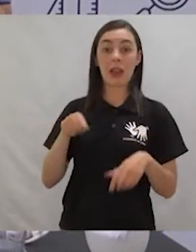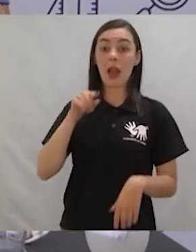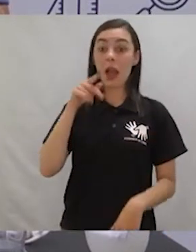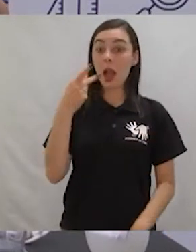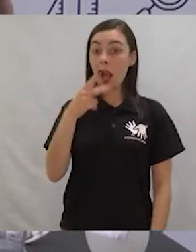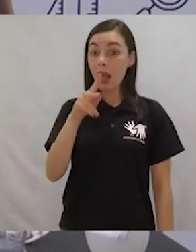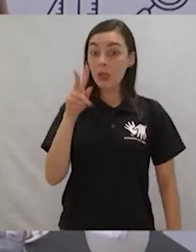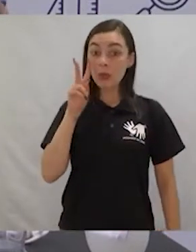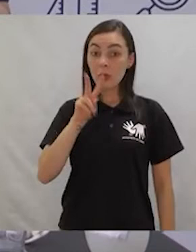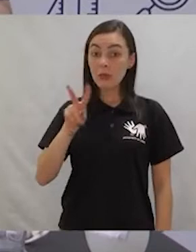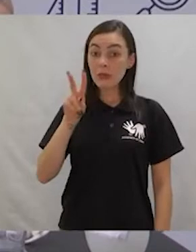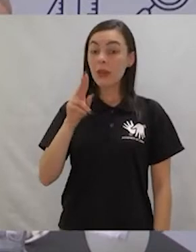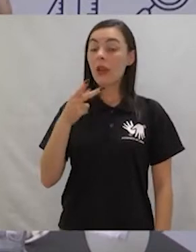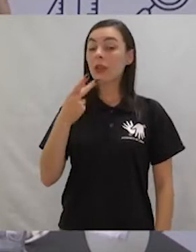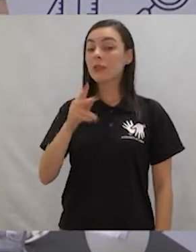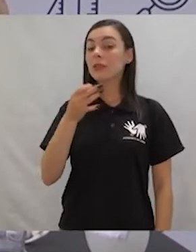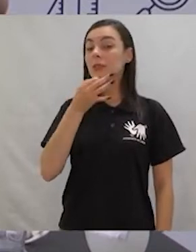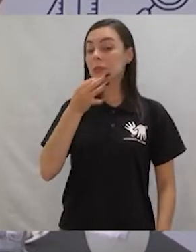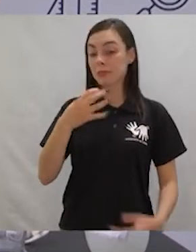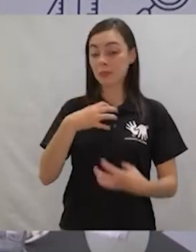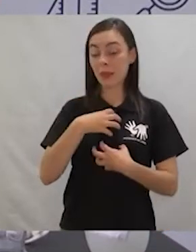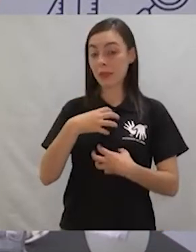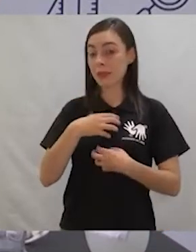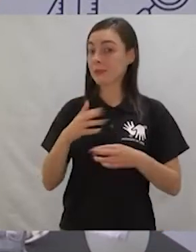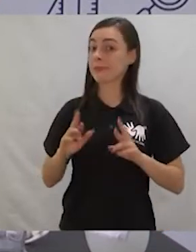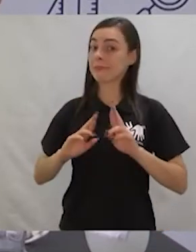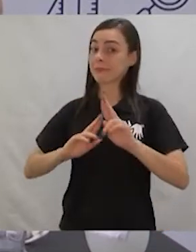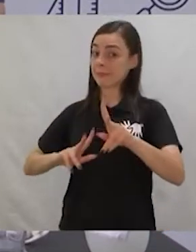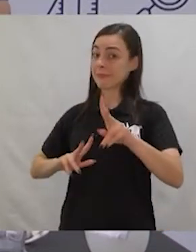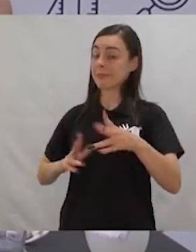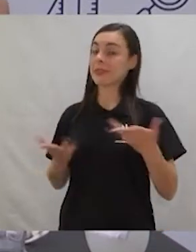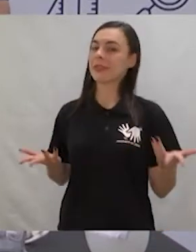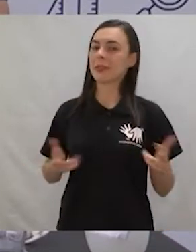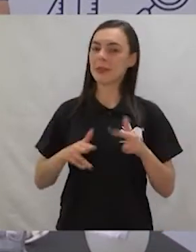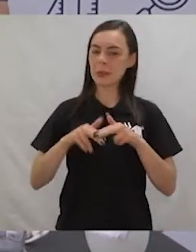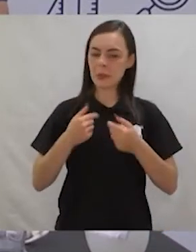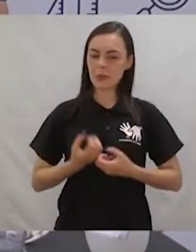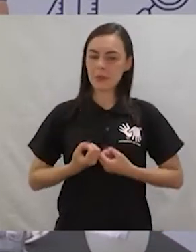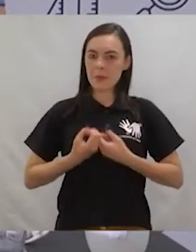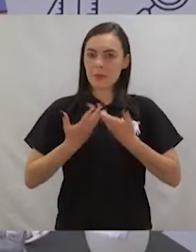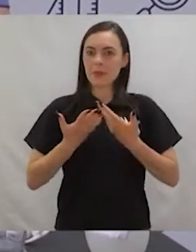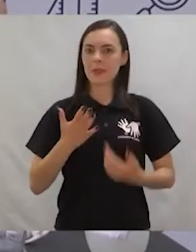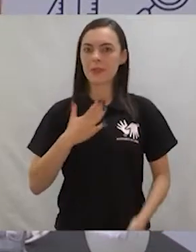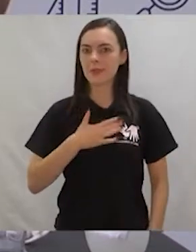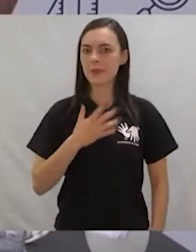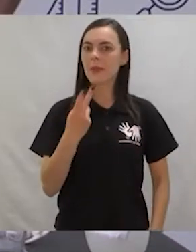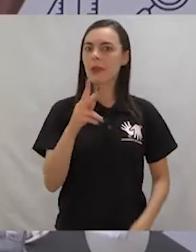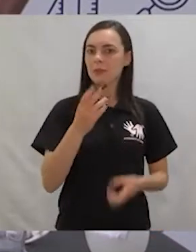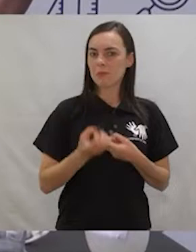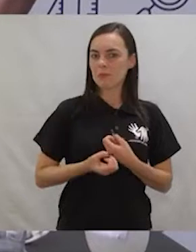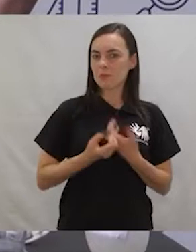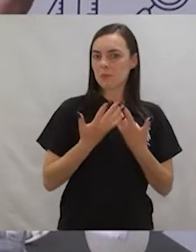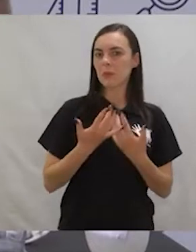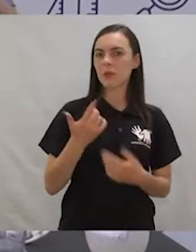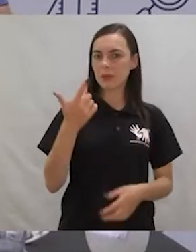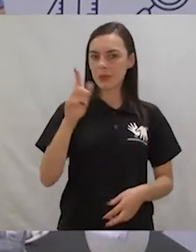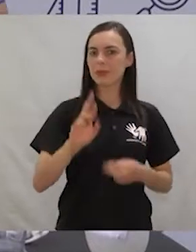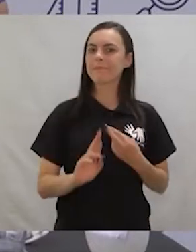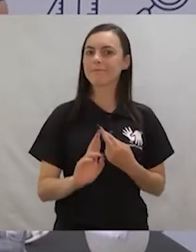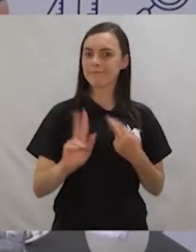você. Então, a tua visão, o teu sentimento vai ser diferente do meu. Então, a minha poesia vai ser uma e a sua vai ser